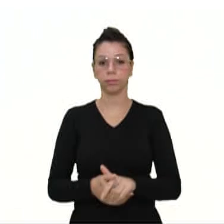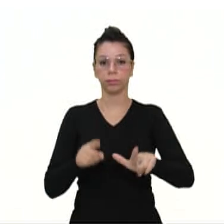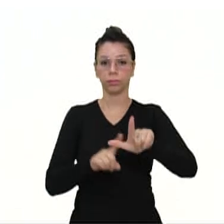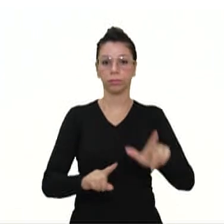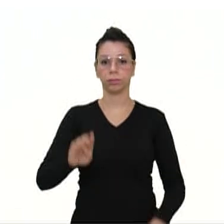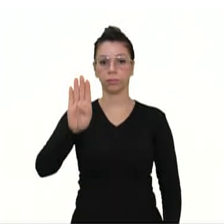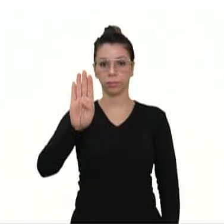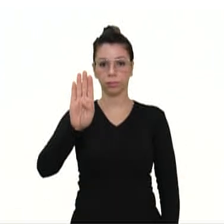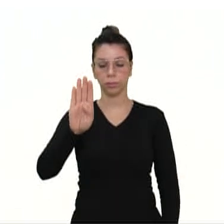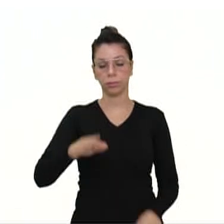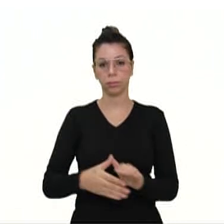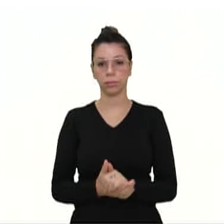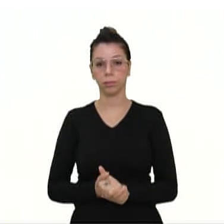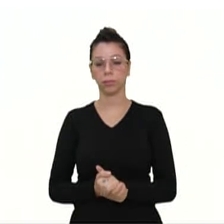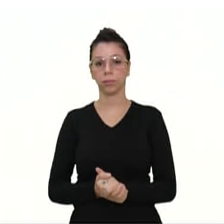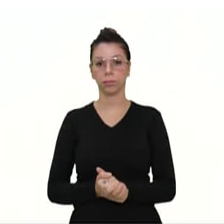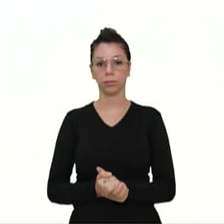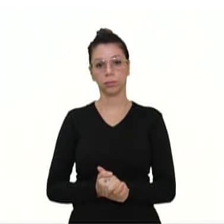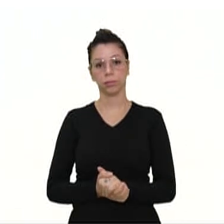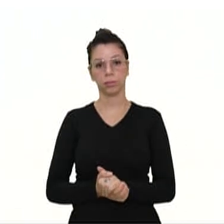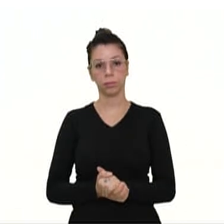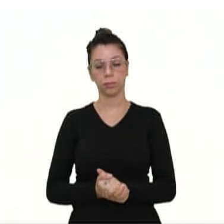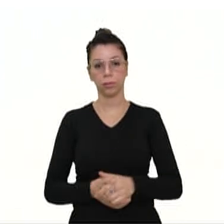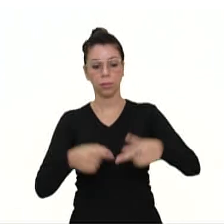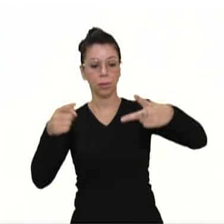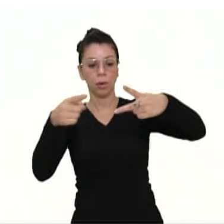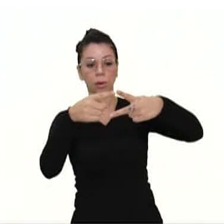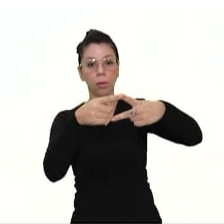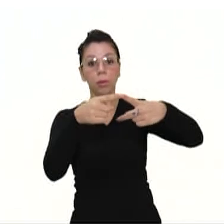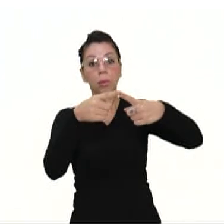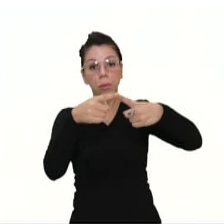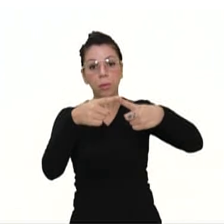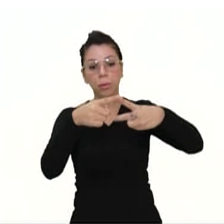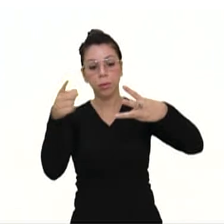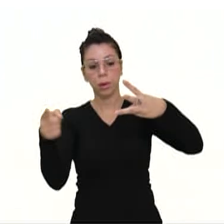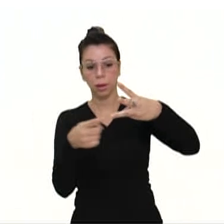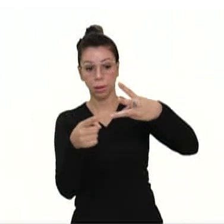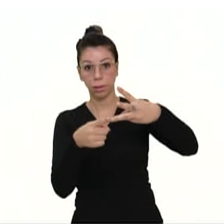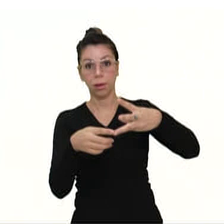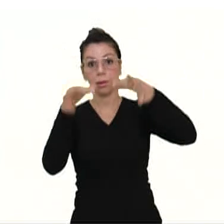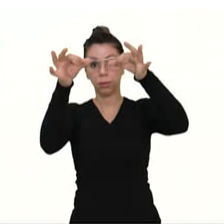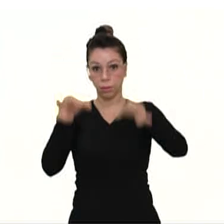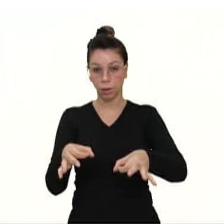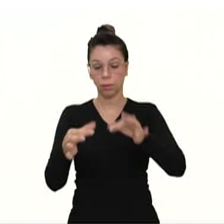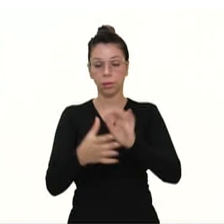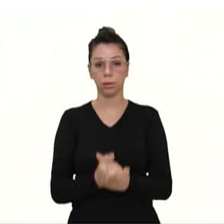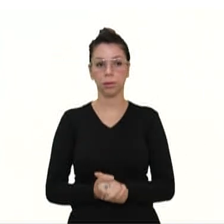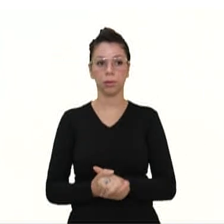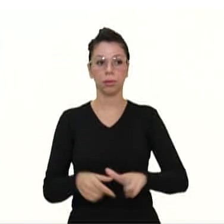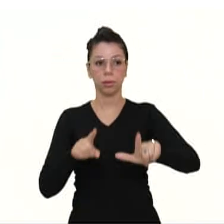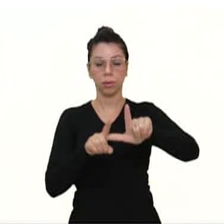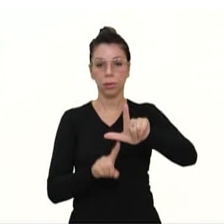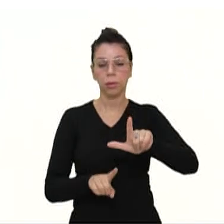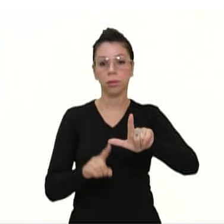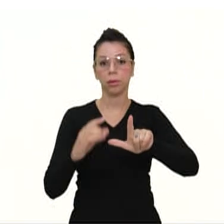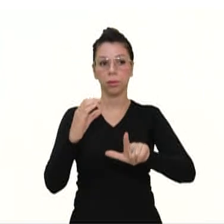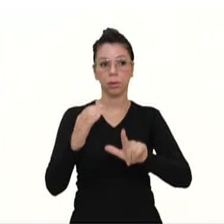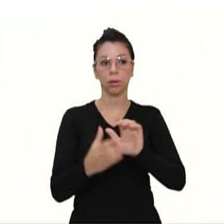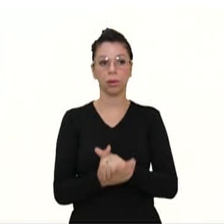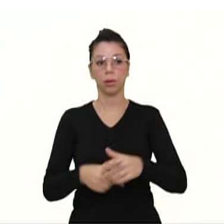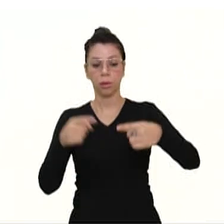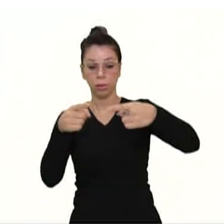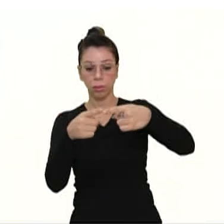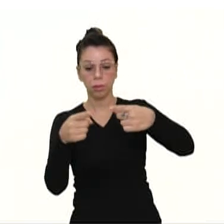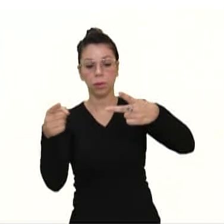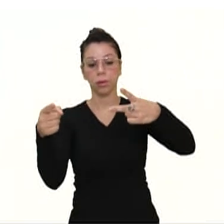Alternativa B. Somente as alternativas 1 e 3 estão corretas. Alternativa C. Somente as alternativas 2 e 3 estão